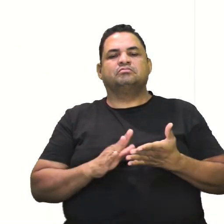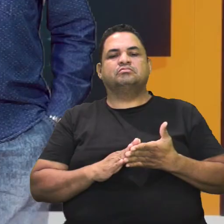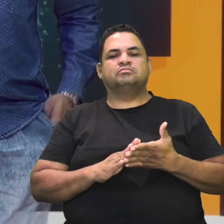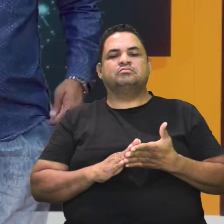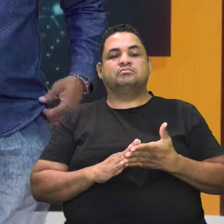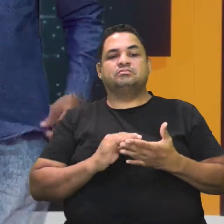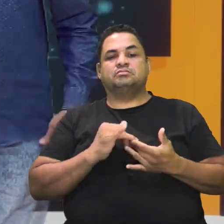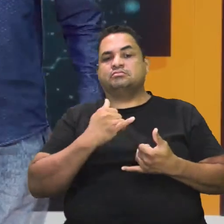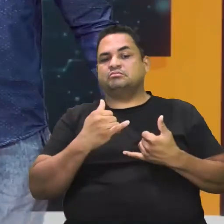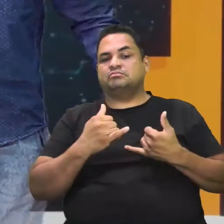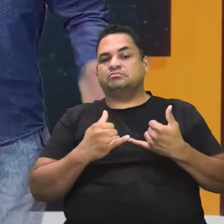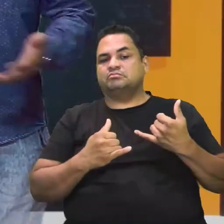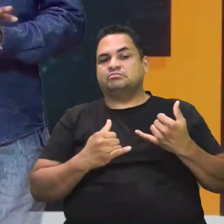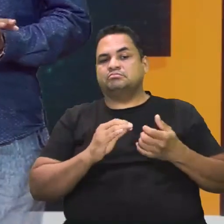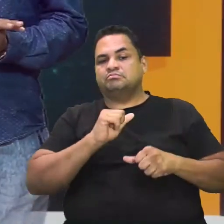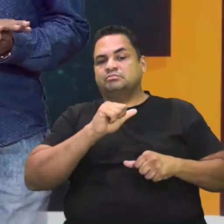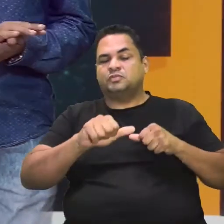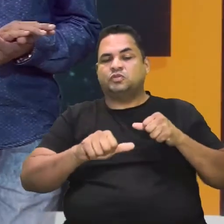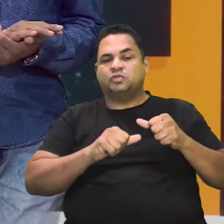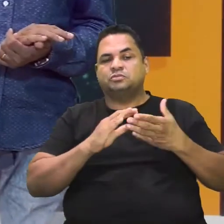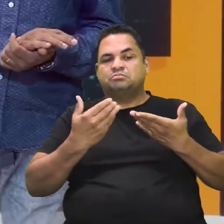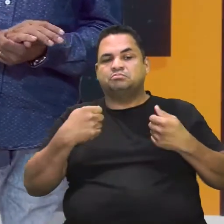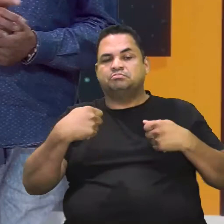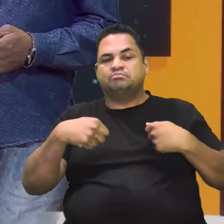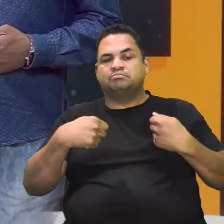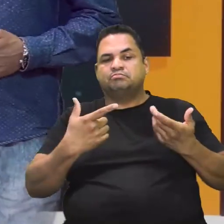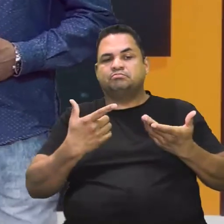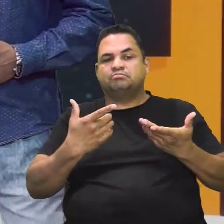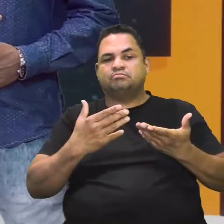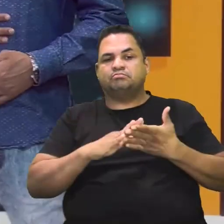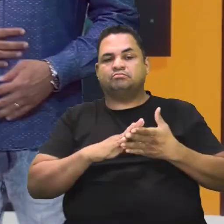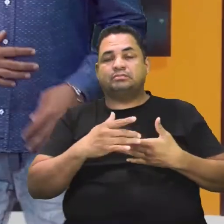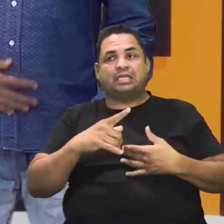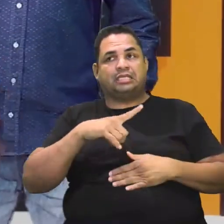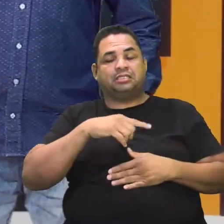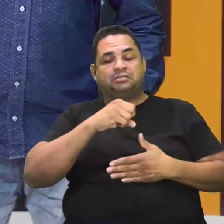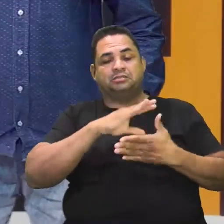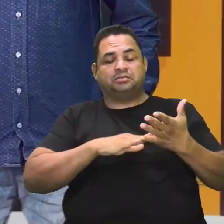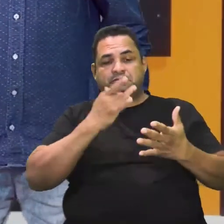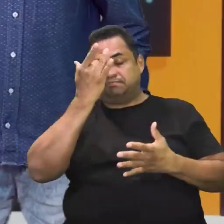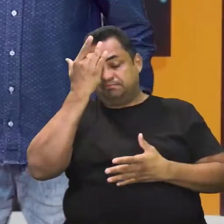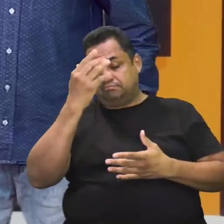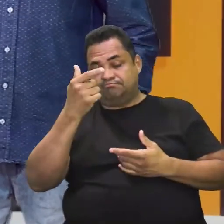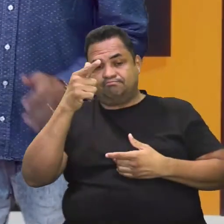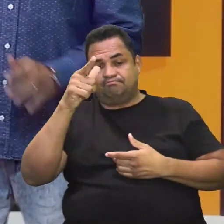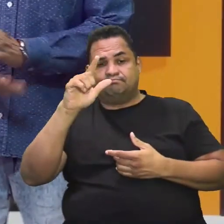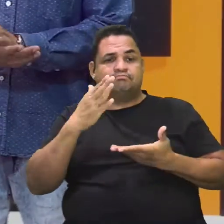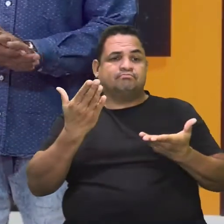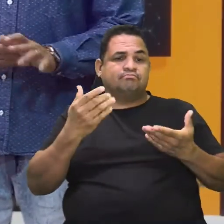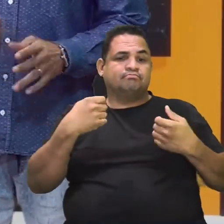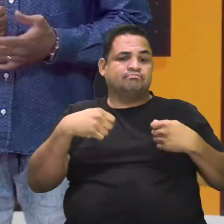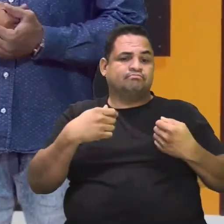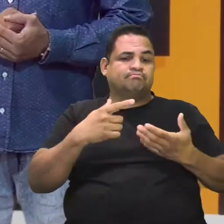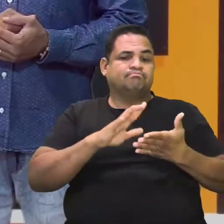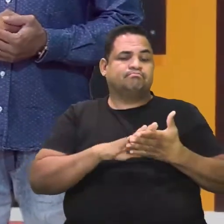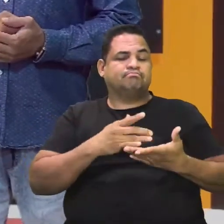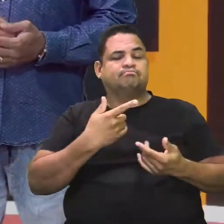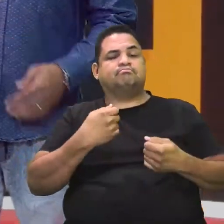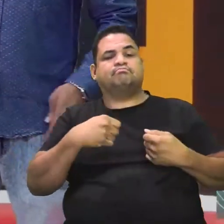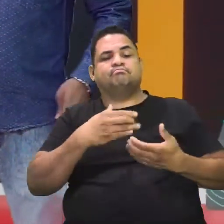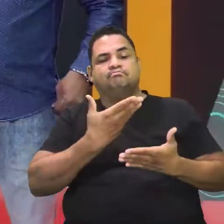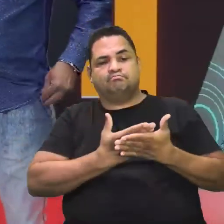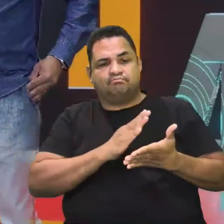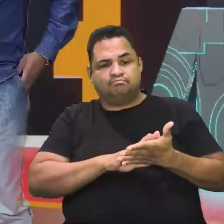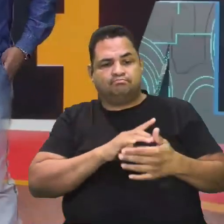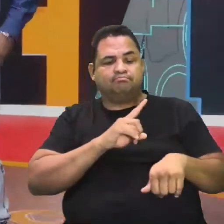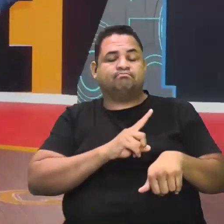níveis variam. Então, você precisa se preparar para todos. Tem umas que são fáceis. Outras você vai demanda mais um pouquinho de